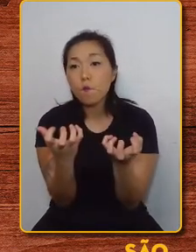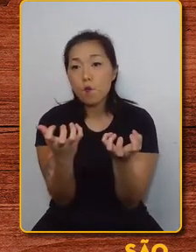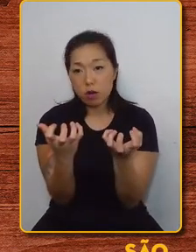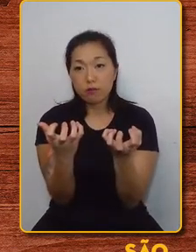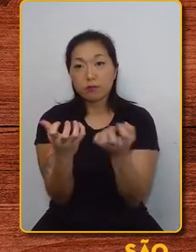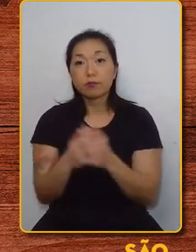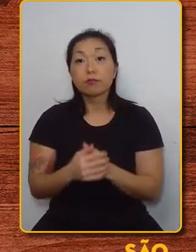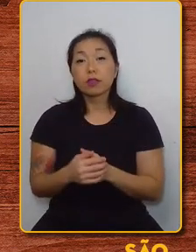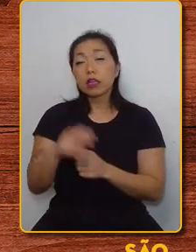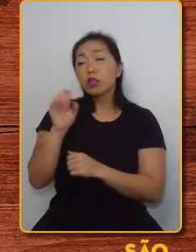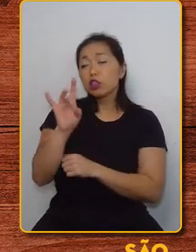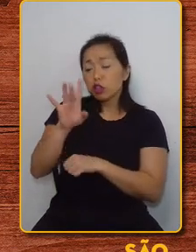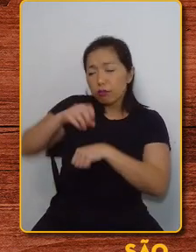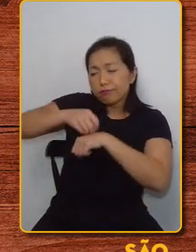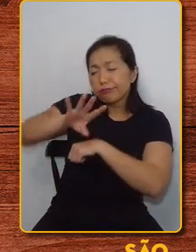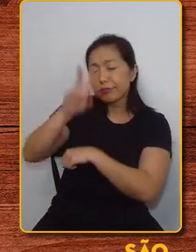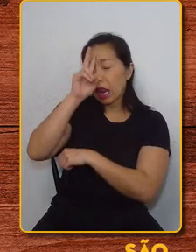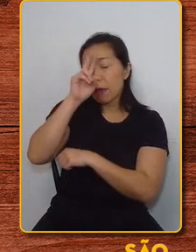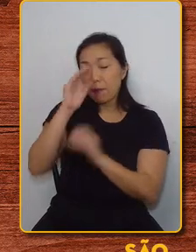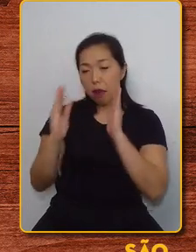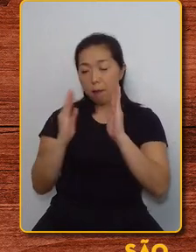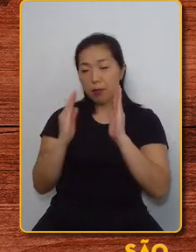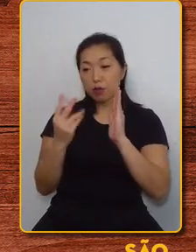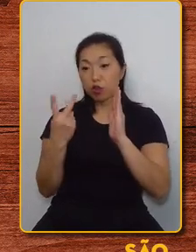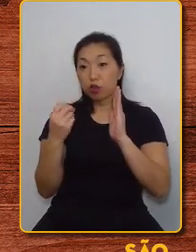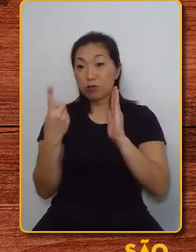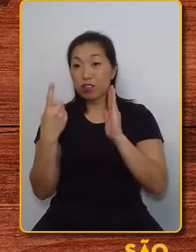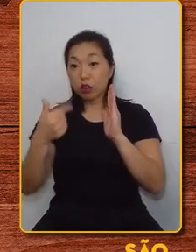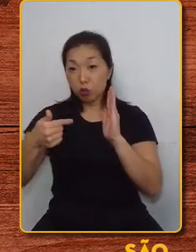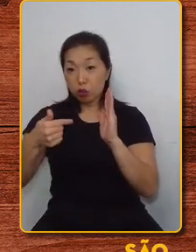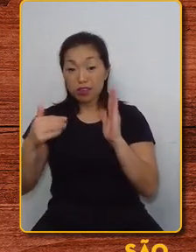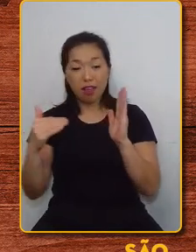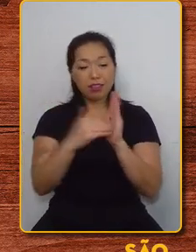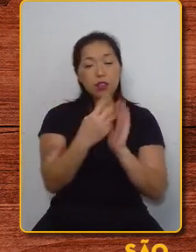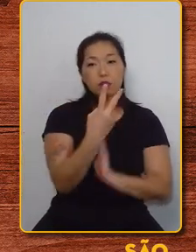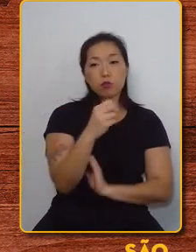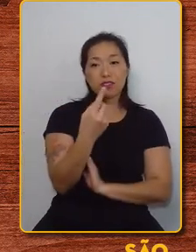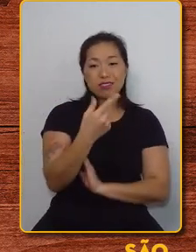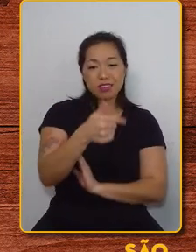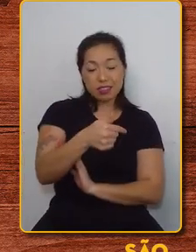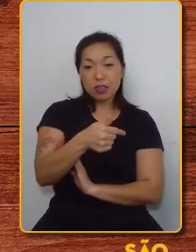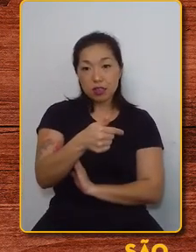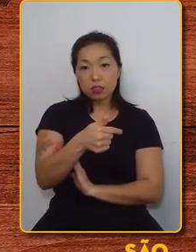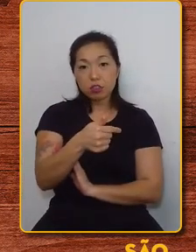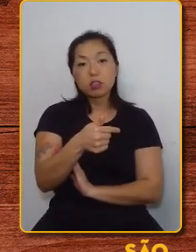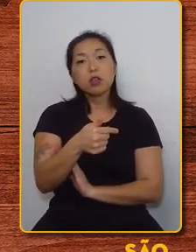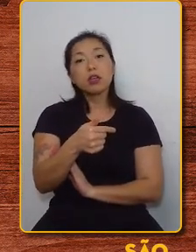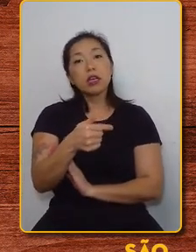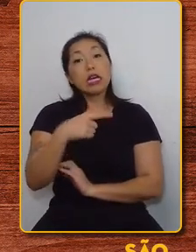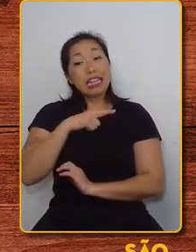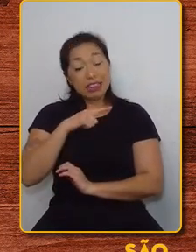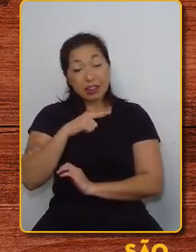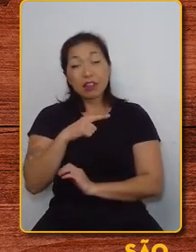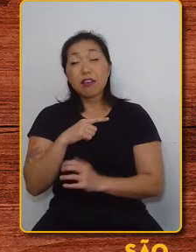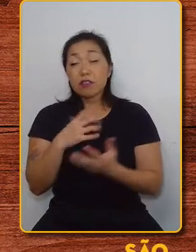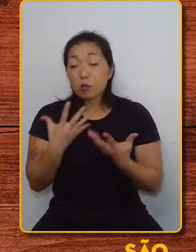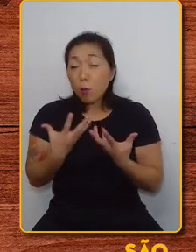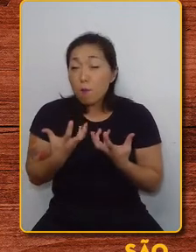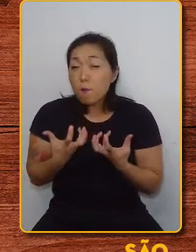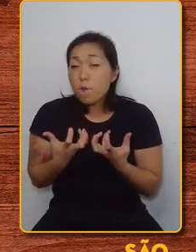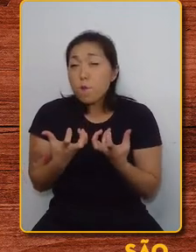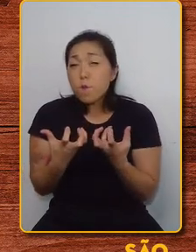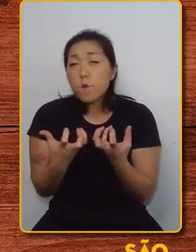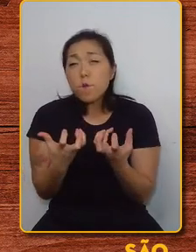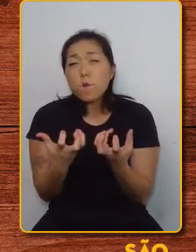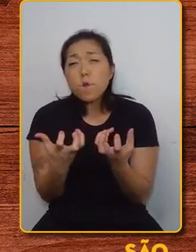a 2017, a gente passou pela maior estiagem da história daquela região, uma entre tantas secas que aquela região já